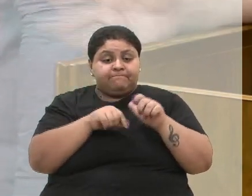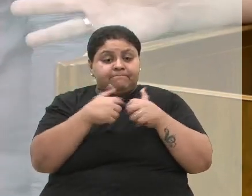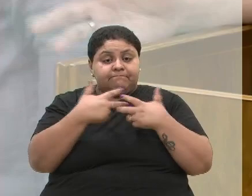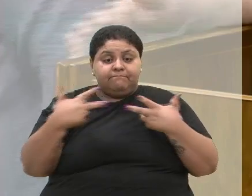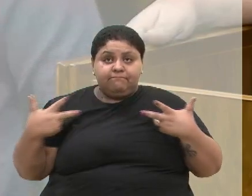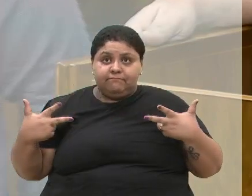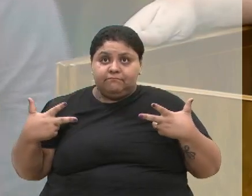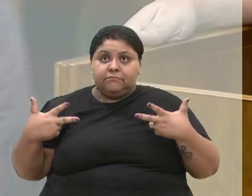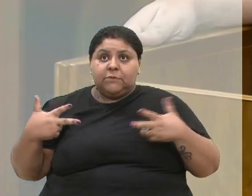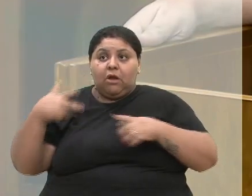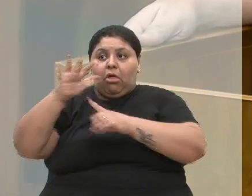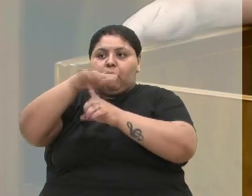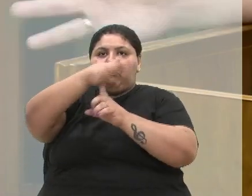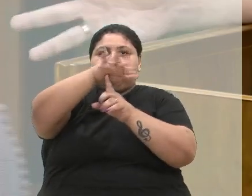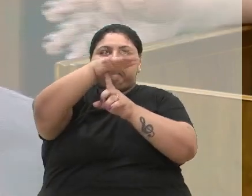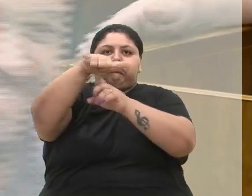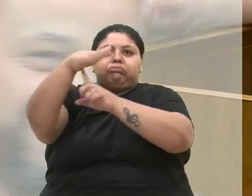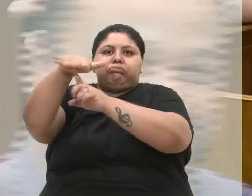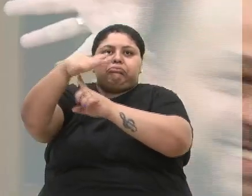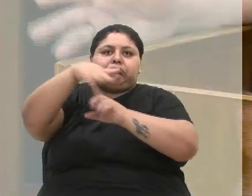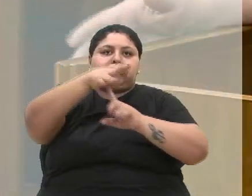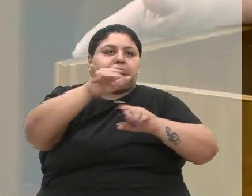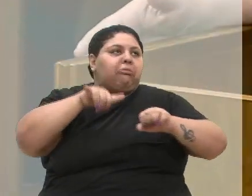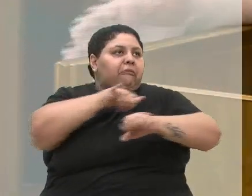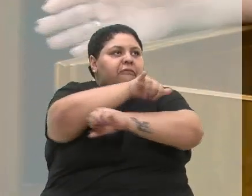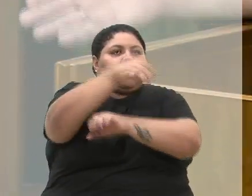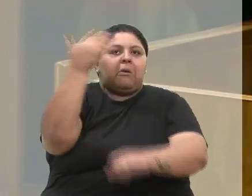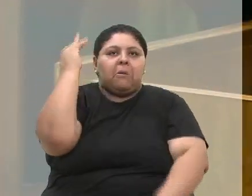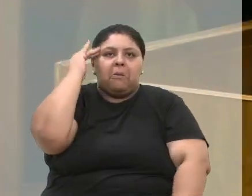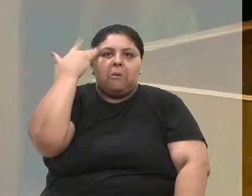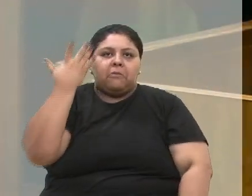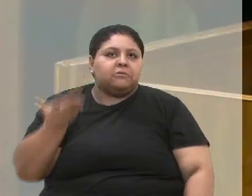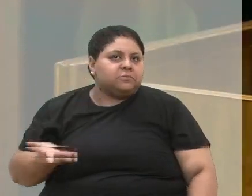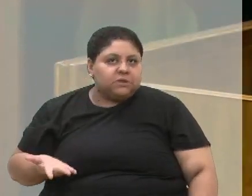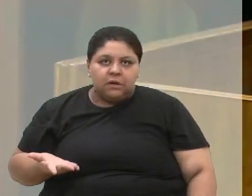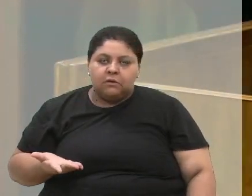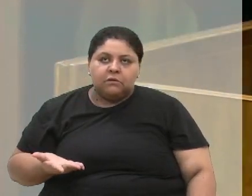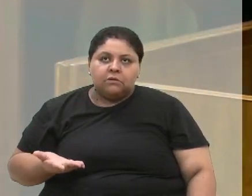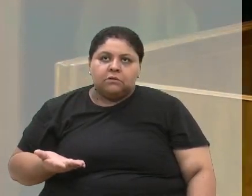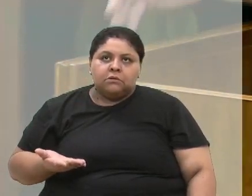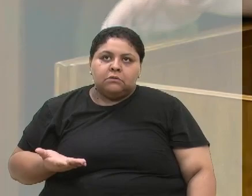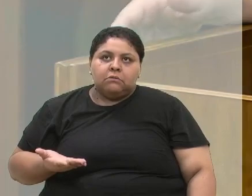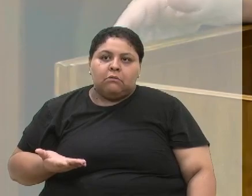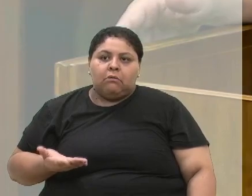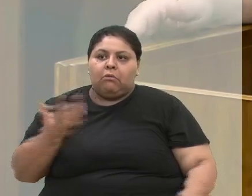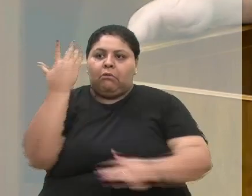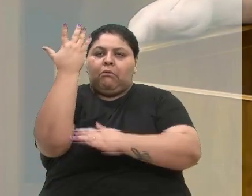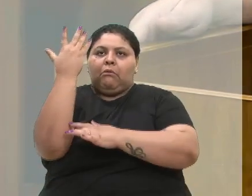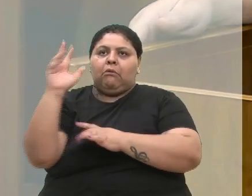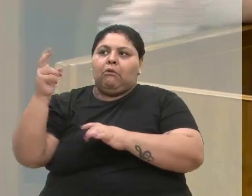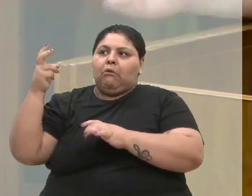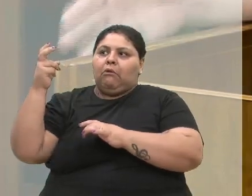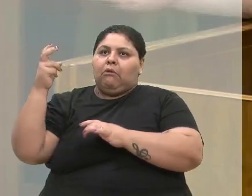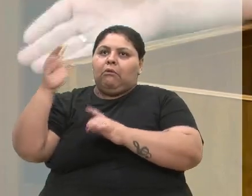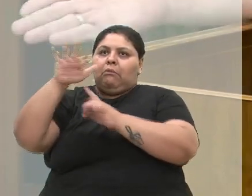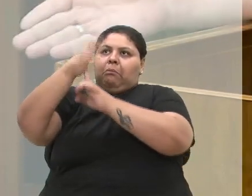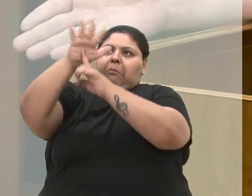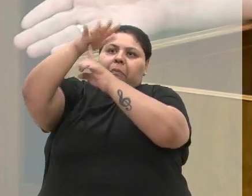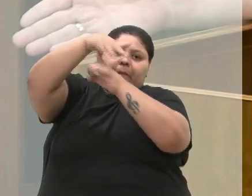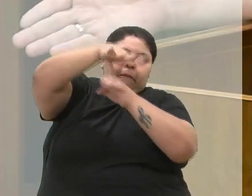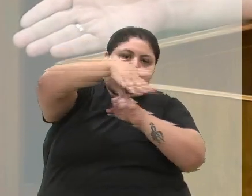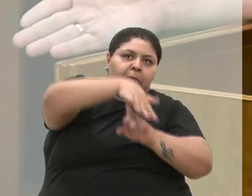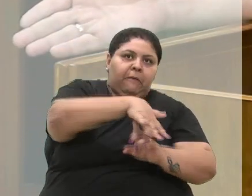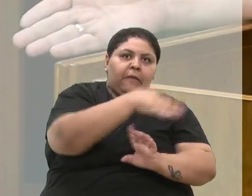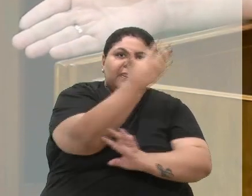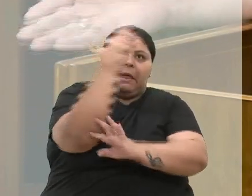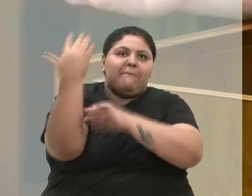por helicóptero ou por avião, não sei, se não tem, vão descer na mata lá, não sei de que forma, porque primeiro é a